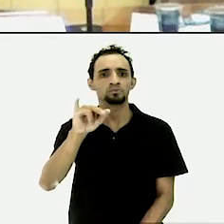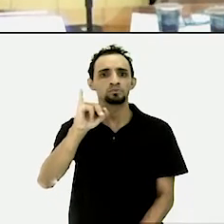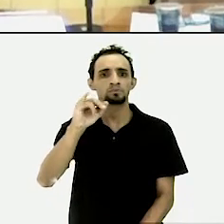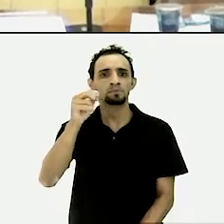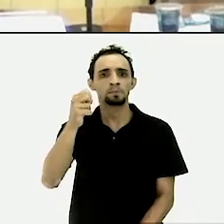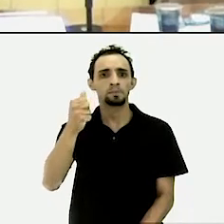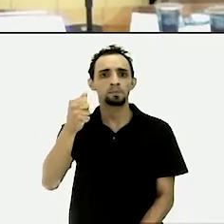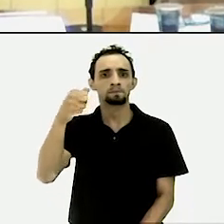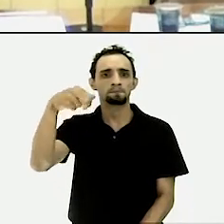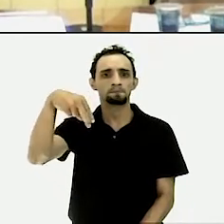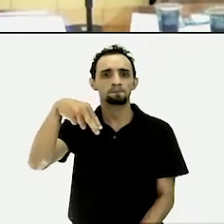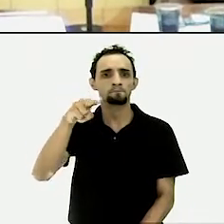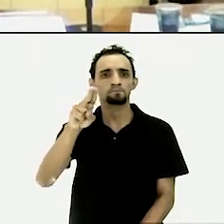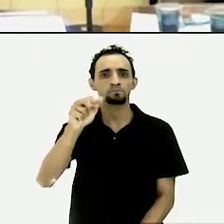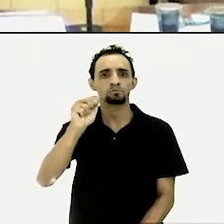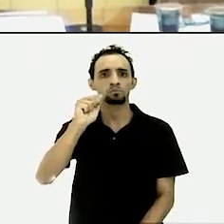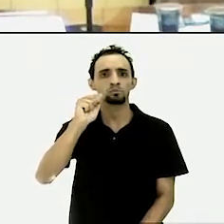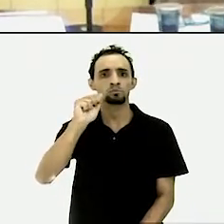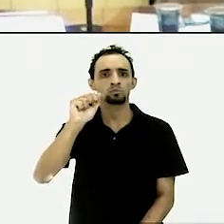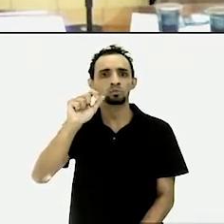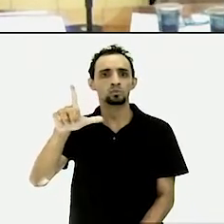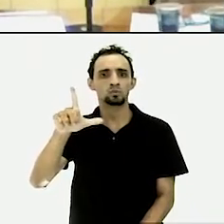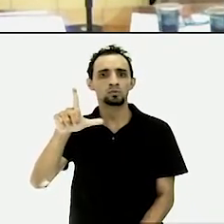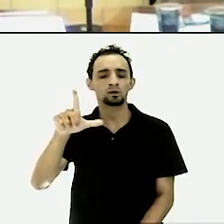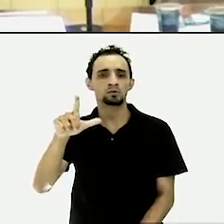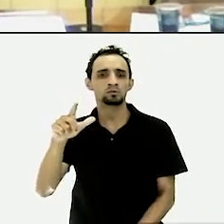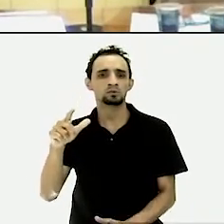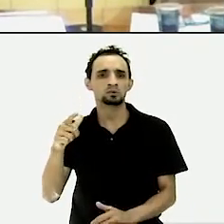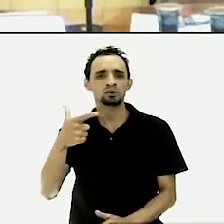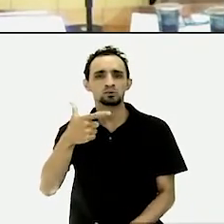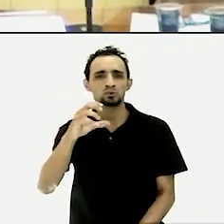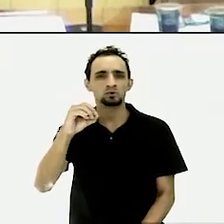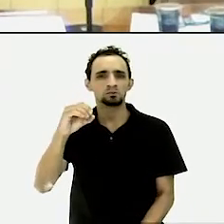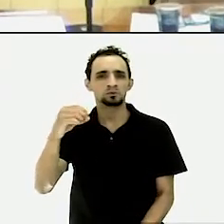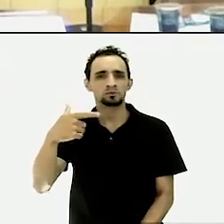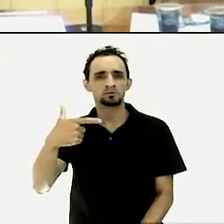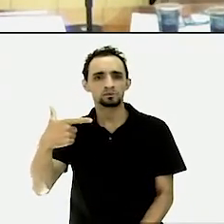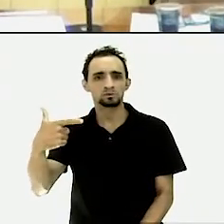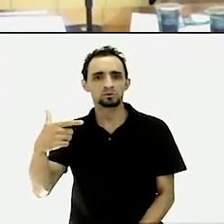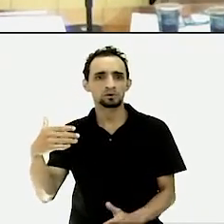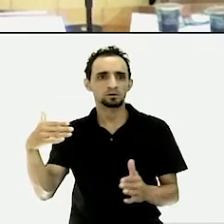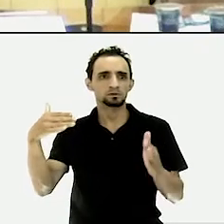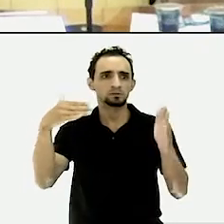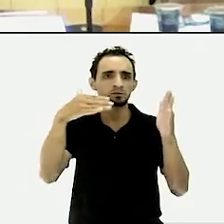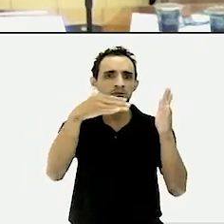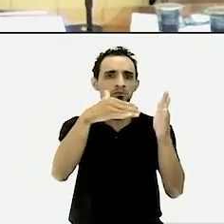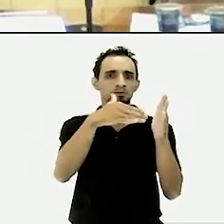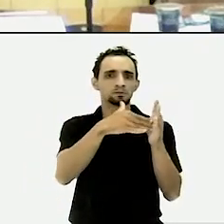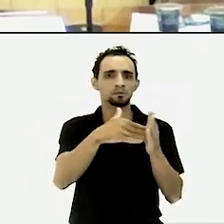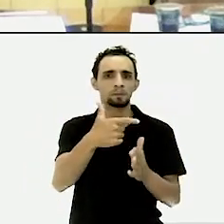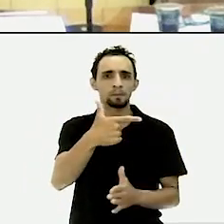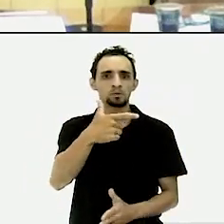PPA, para o quadriênio de 2022 a 2025.